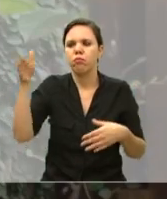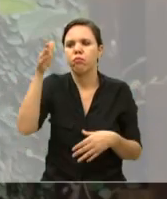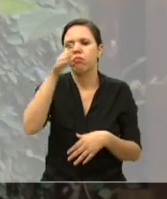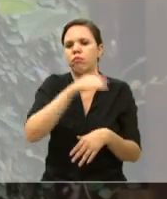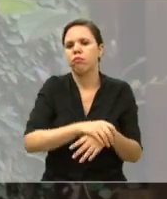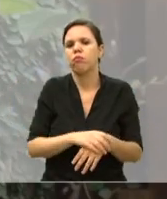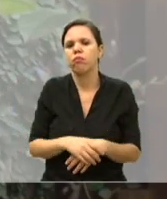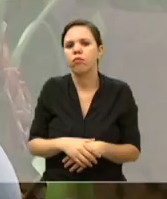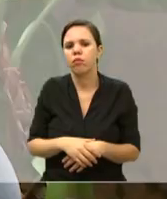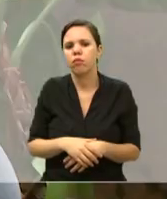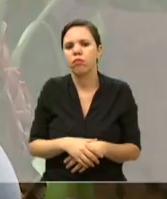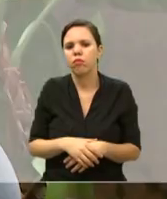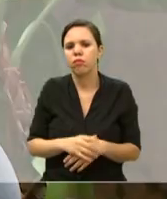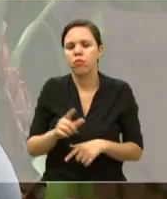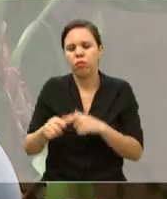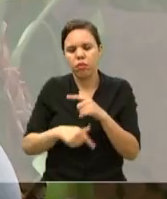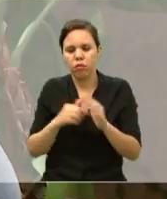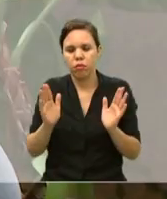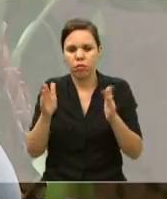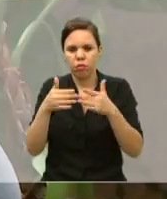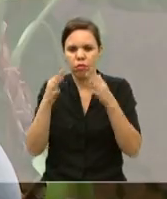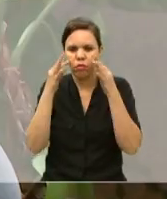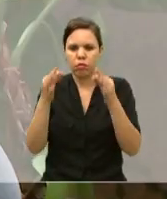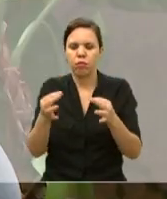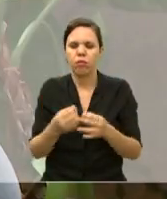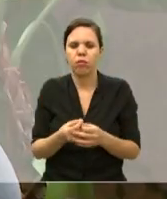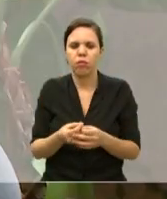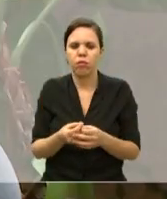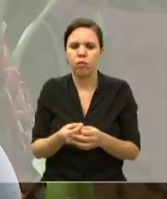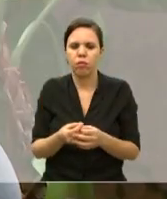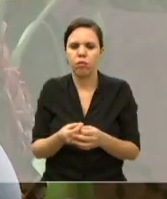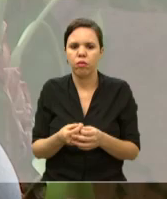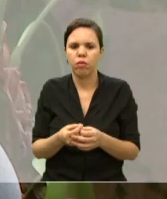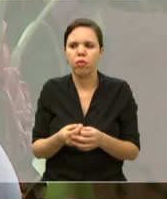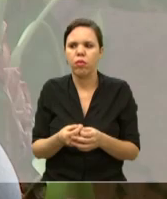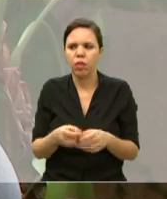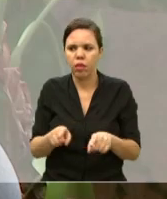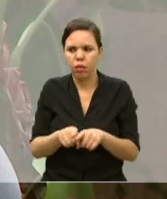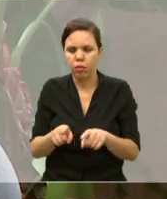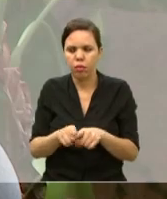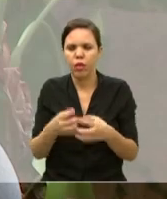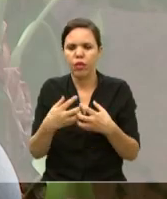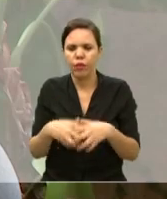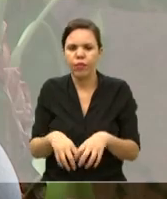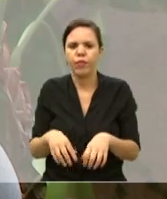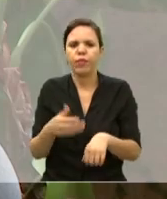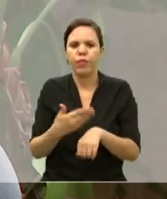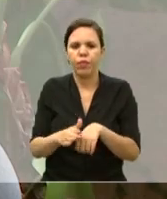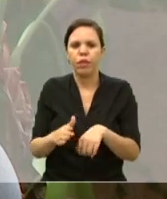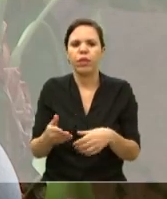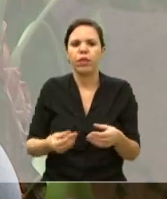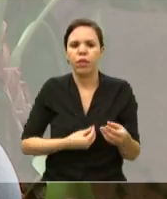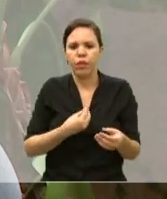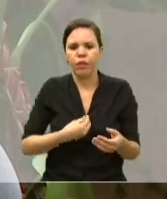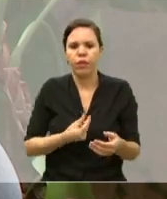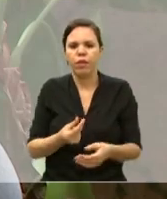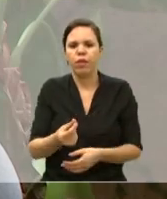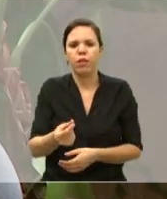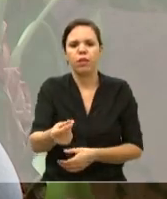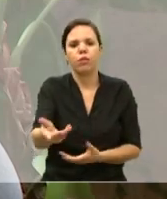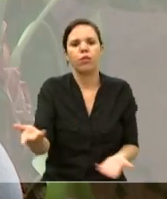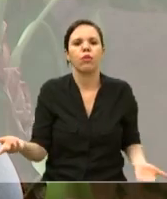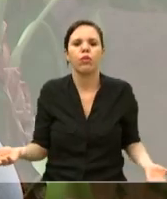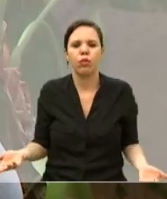trabalha a concentração ao ar livre, que reflete na vida, né? Uma criança leva para a vida